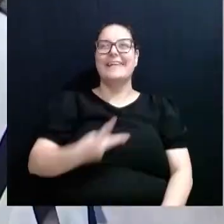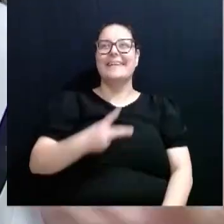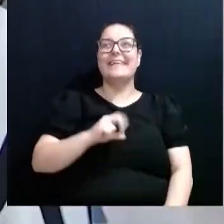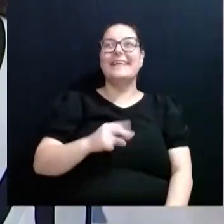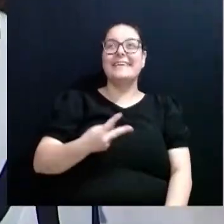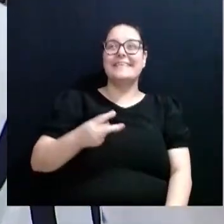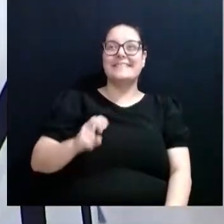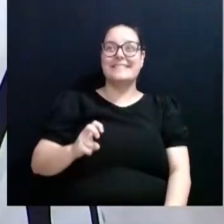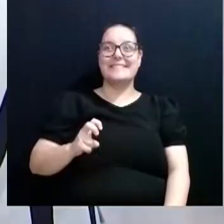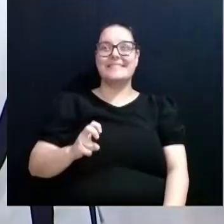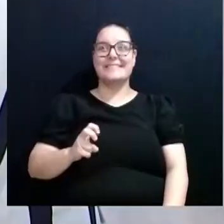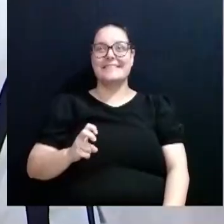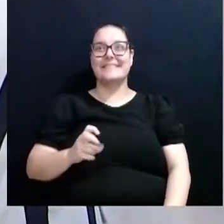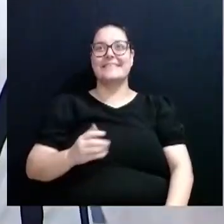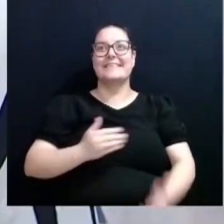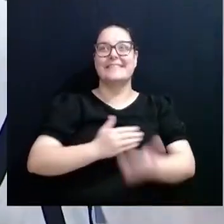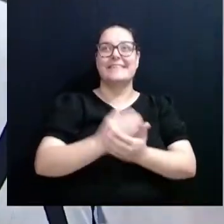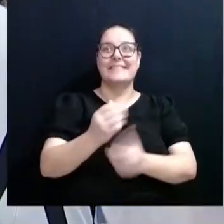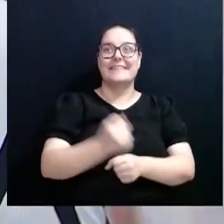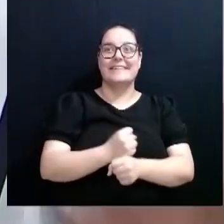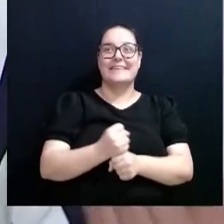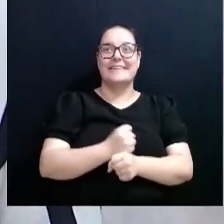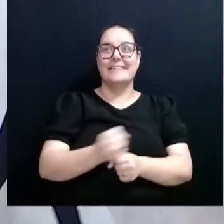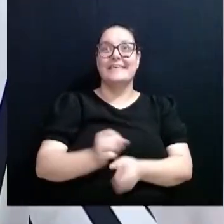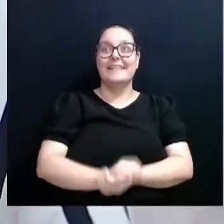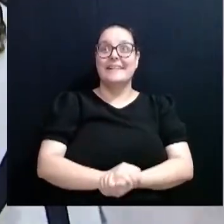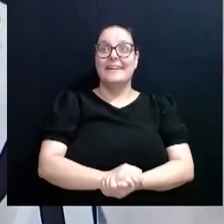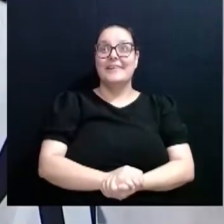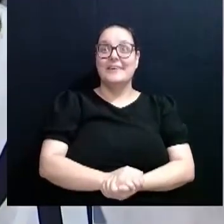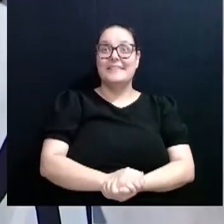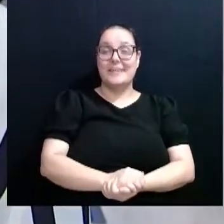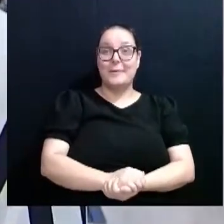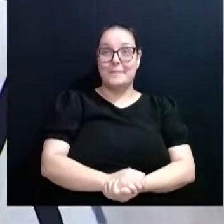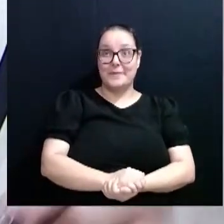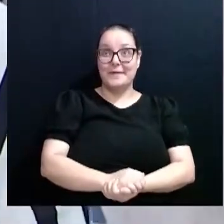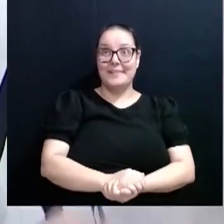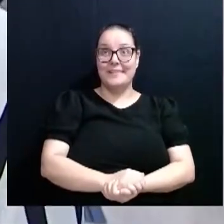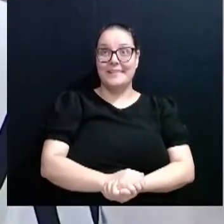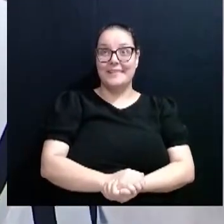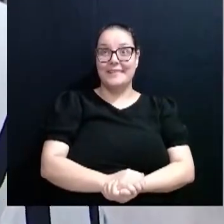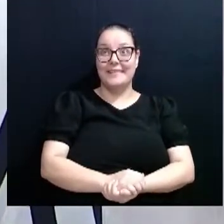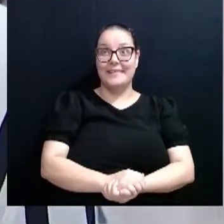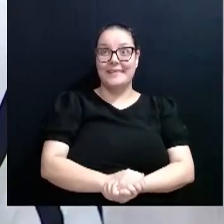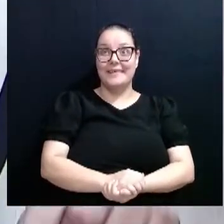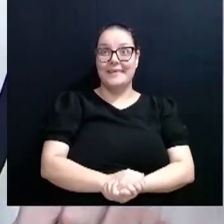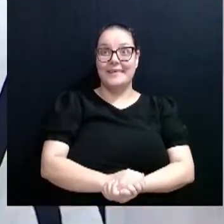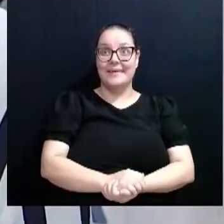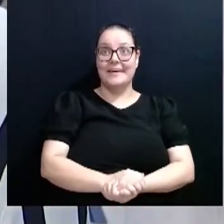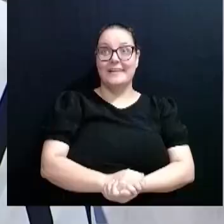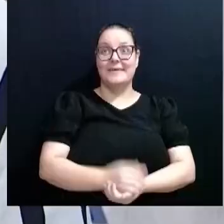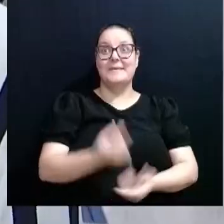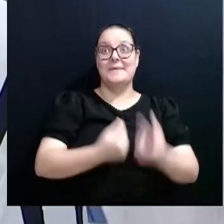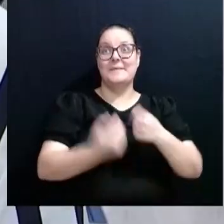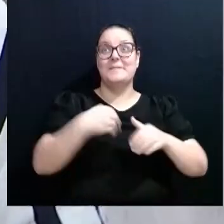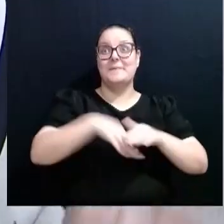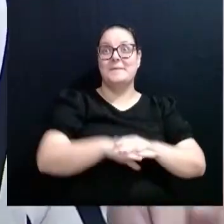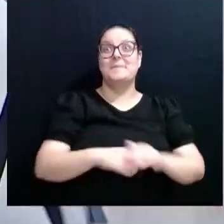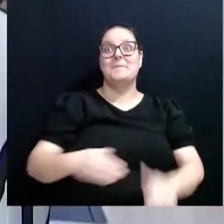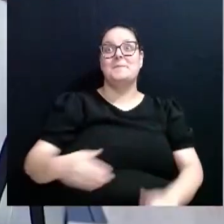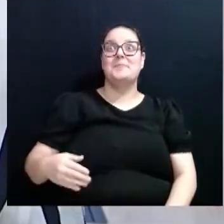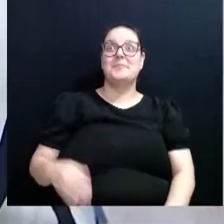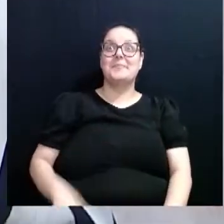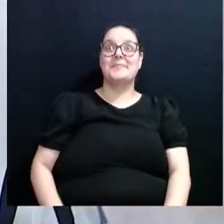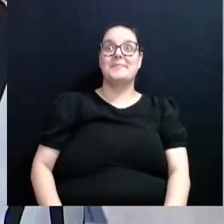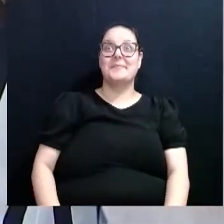ano, deve repetir esse feito. Portanto, existe muito recurso em caixa. O que nós precisamos ter agora é vontade política do prefeito